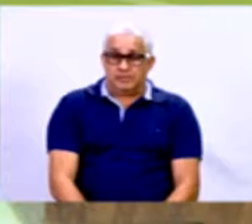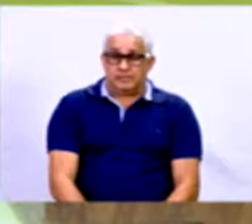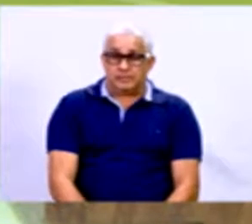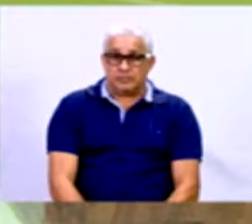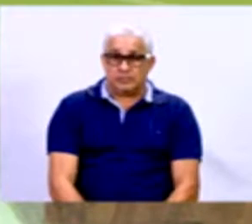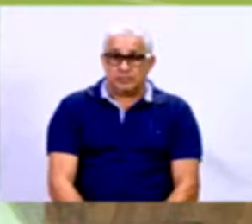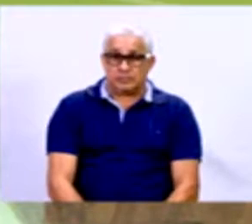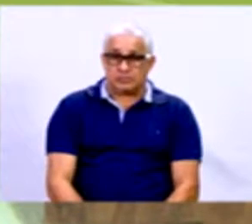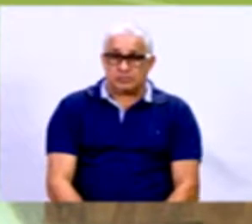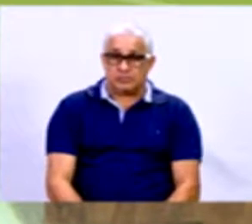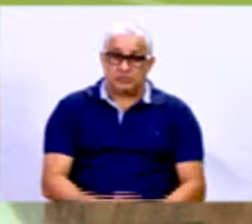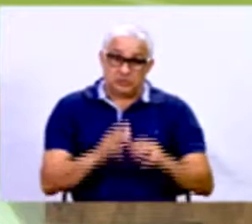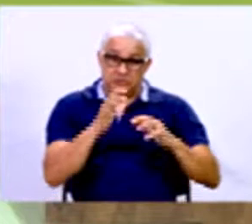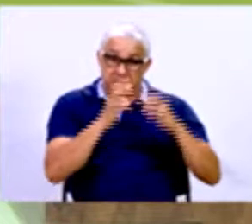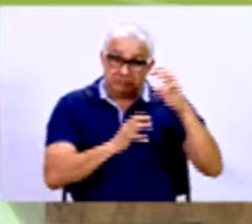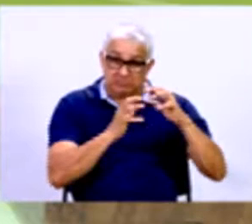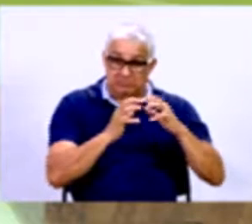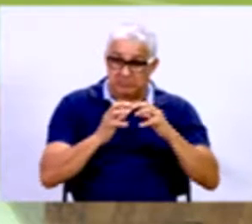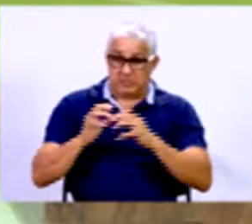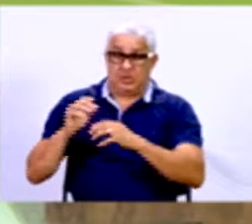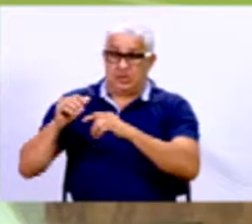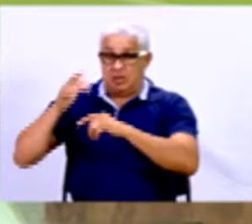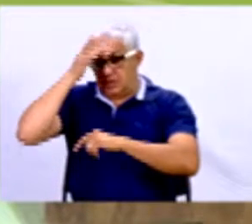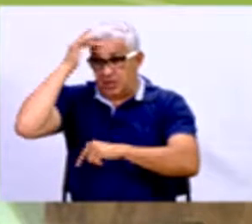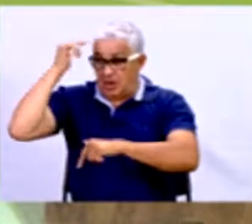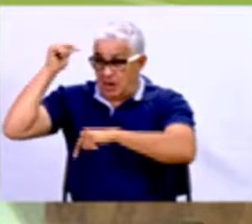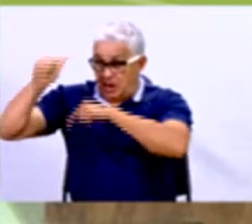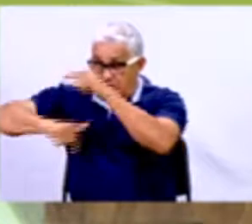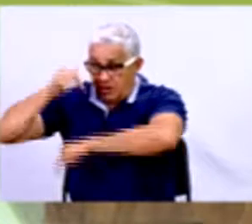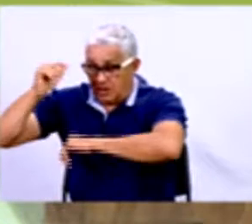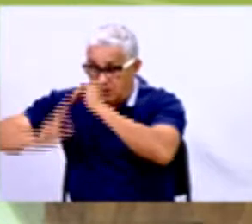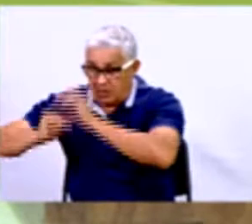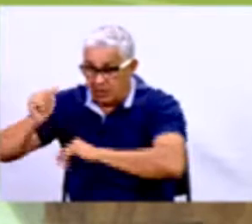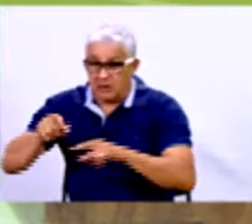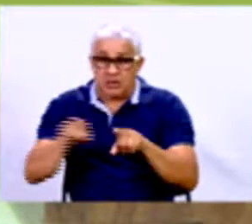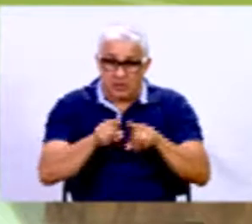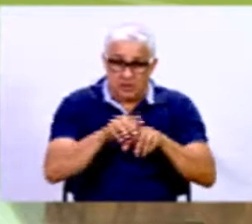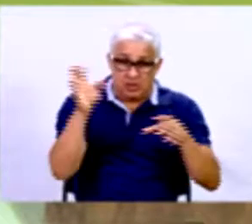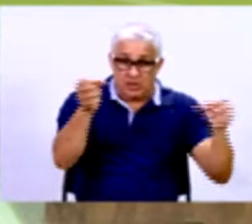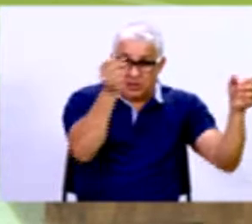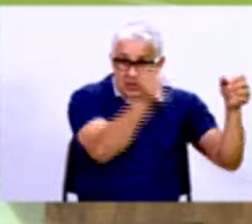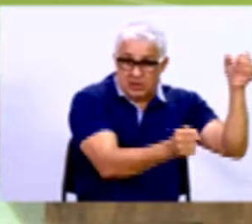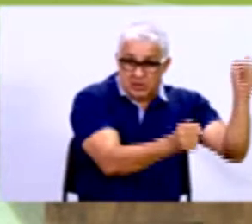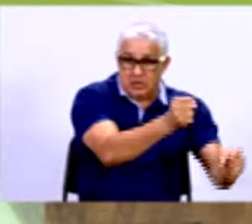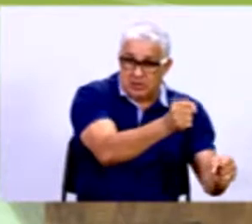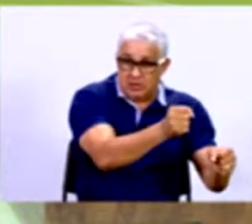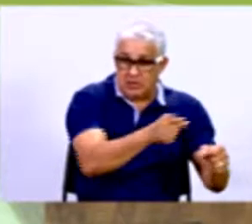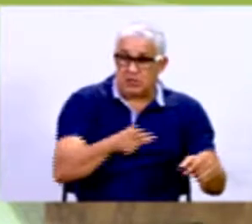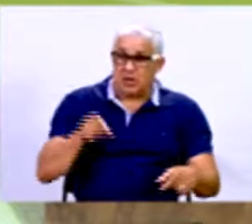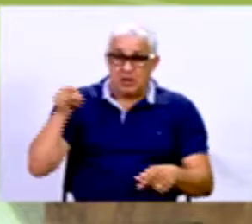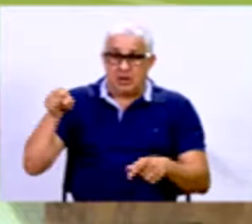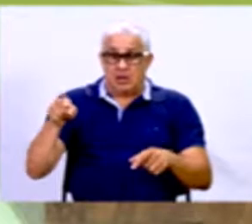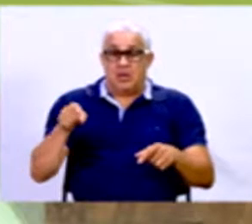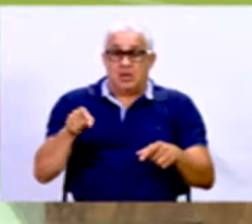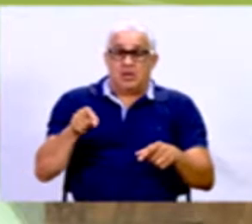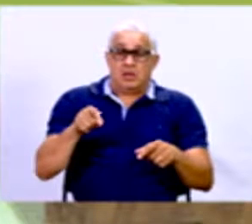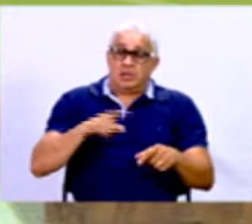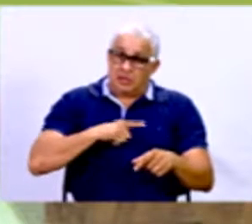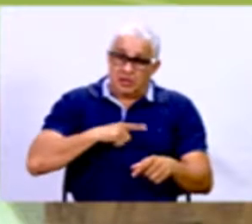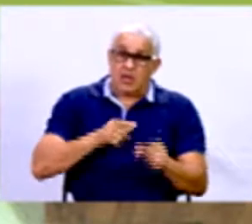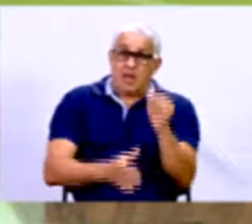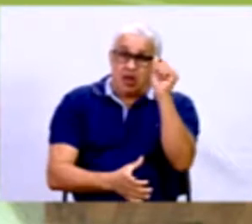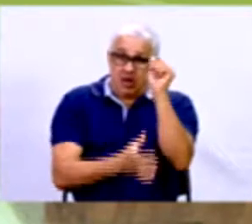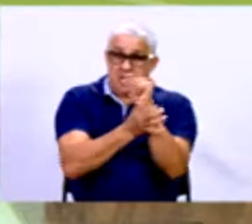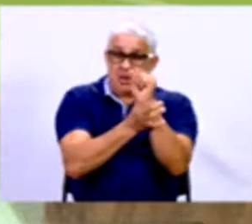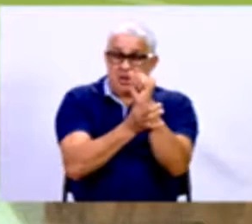algum atrito entre o empregador e esses representantes. Então, para isso, eles contam com essa